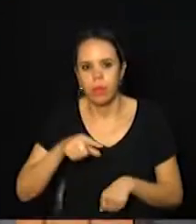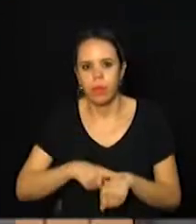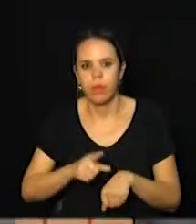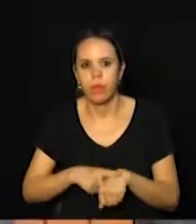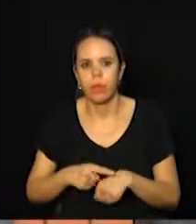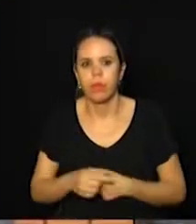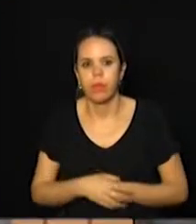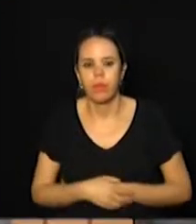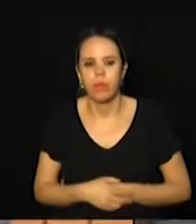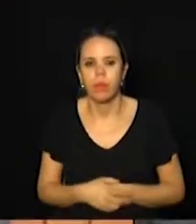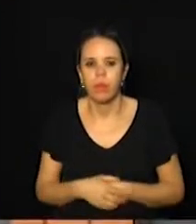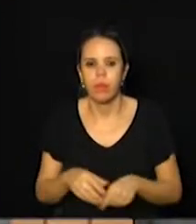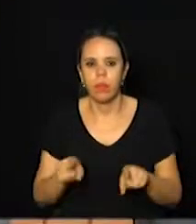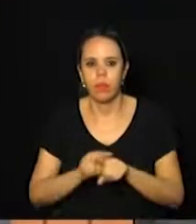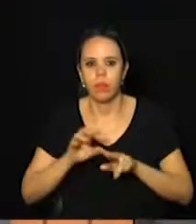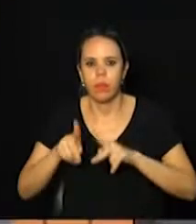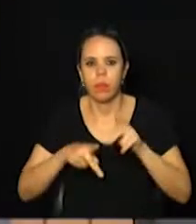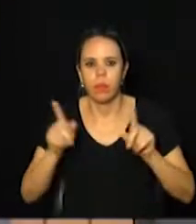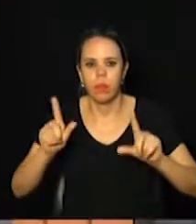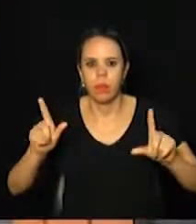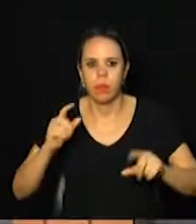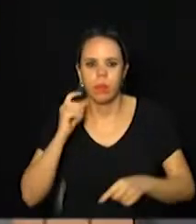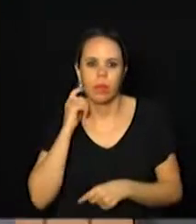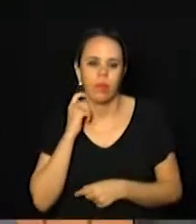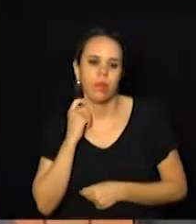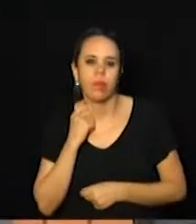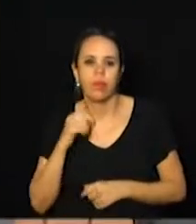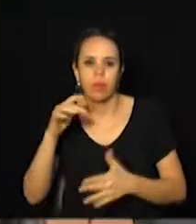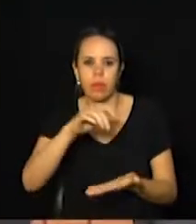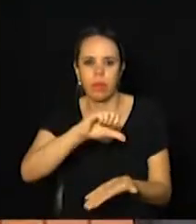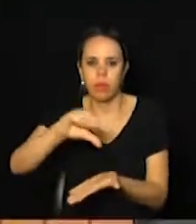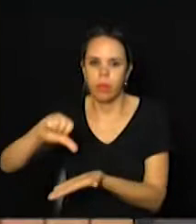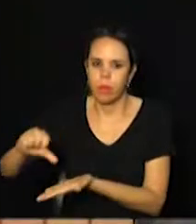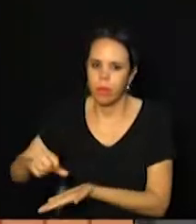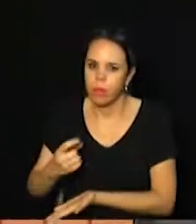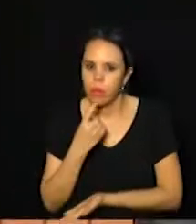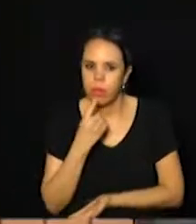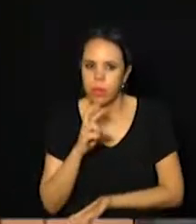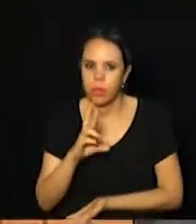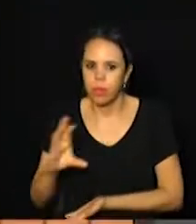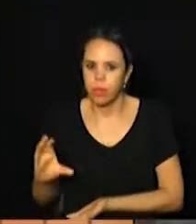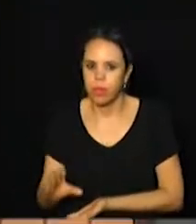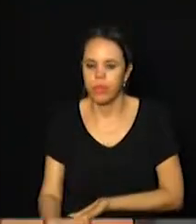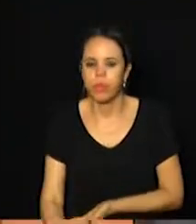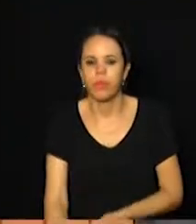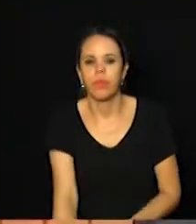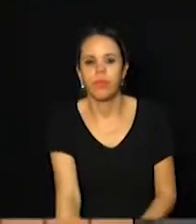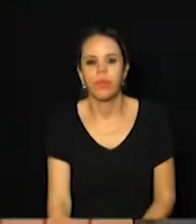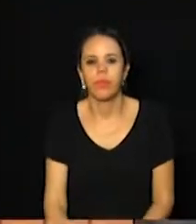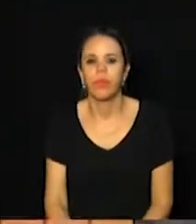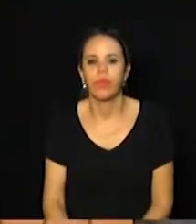momento e também a todos os telespectadores da Região Metropolitana de Campinas